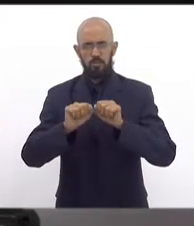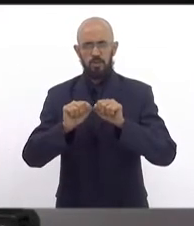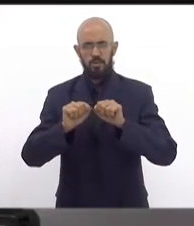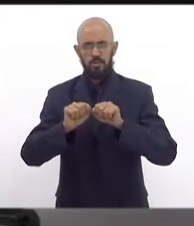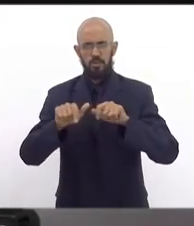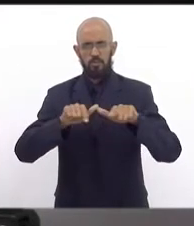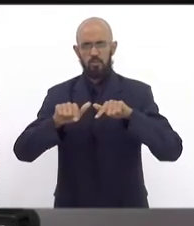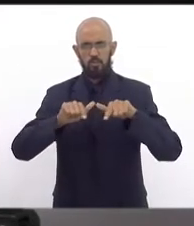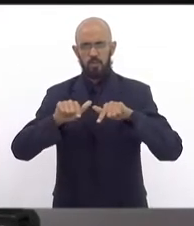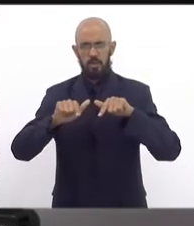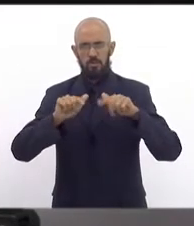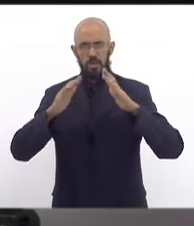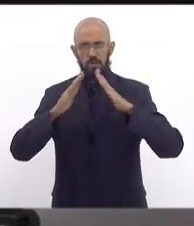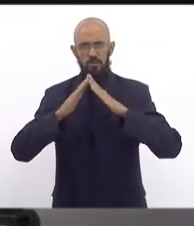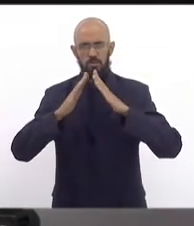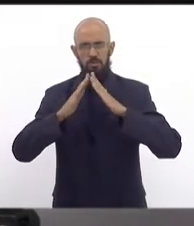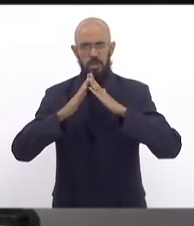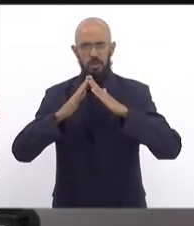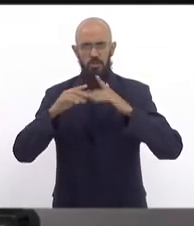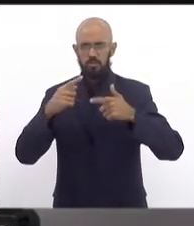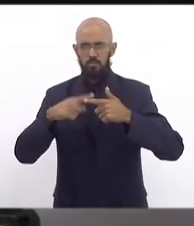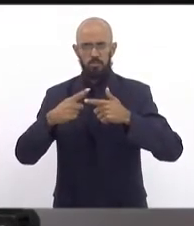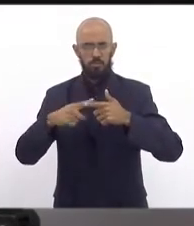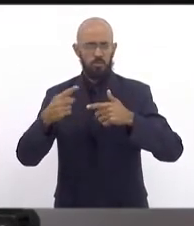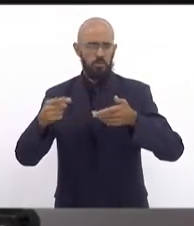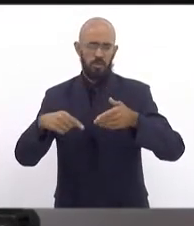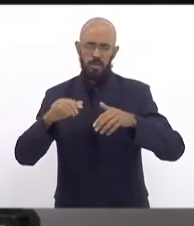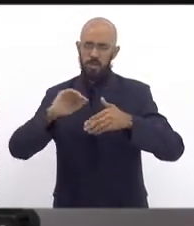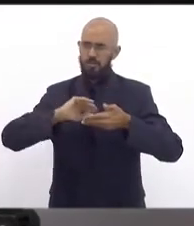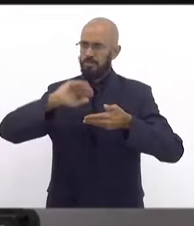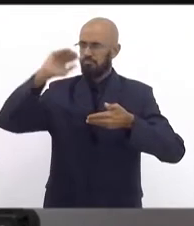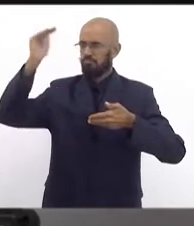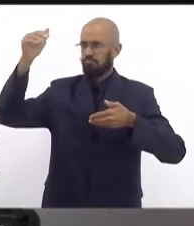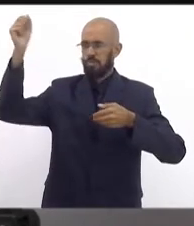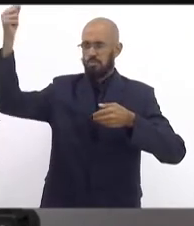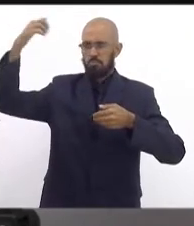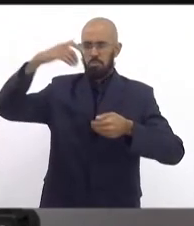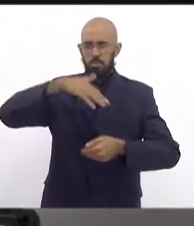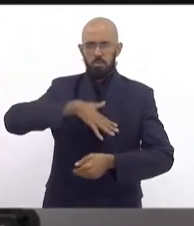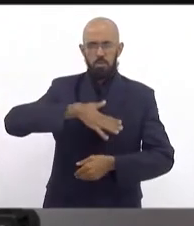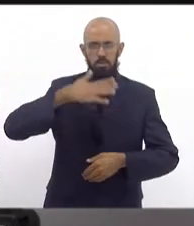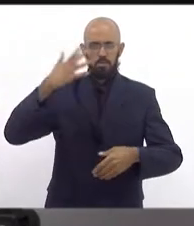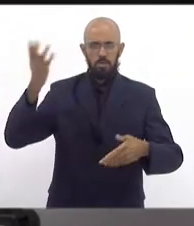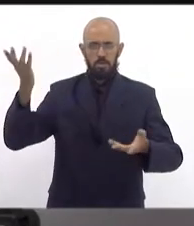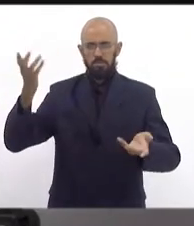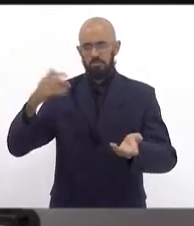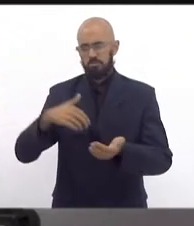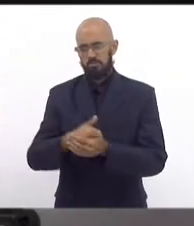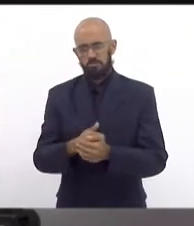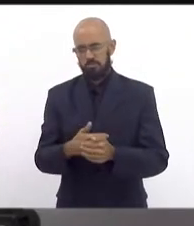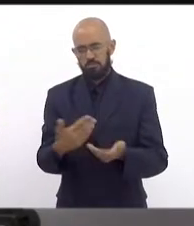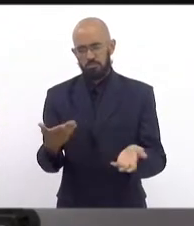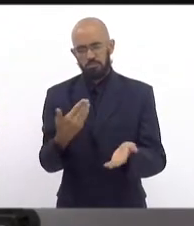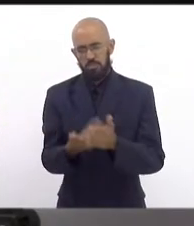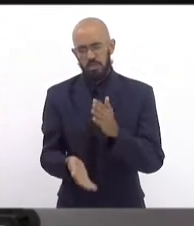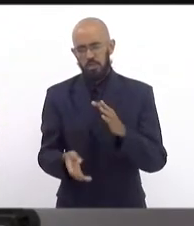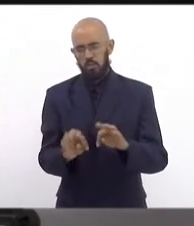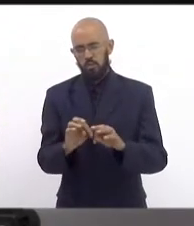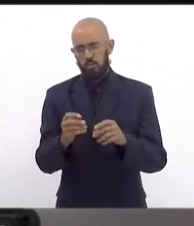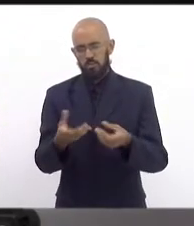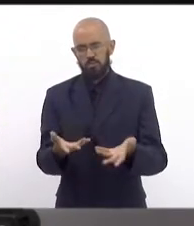seu trabalho em domicílio Por que atingiu as encostas casas as máquinas de costura e de certa